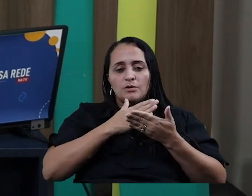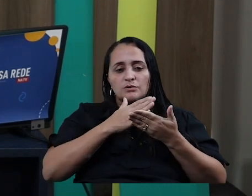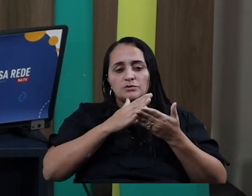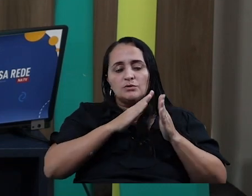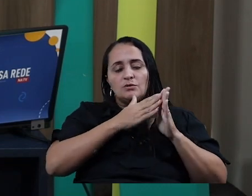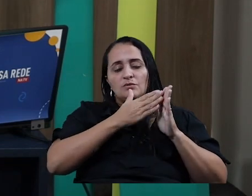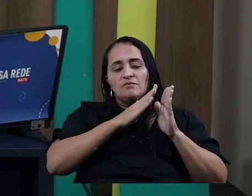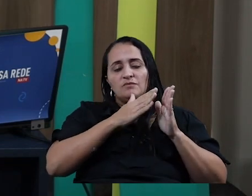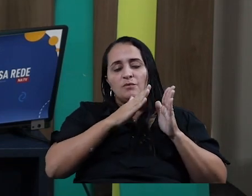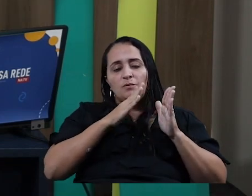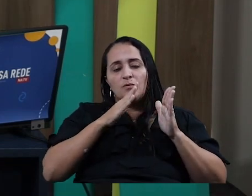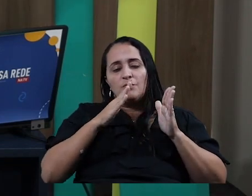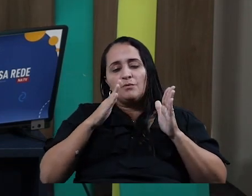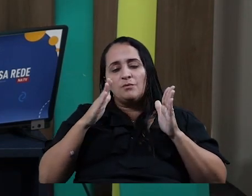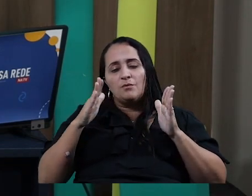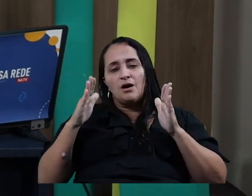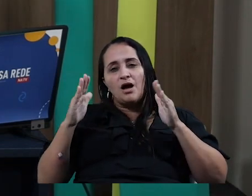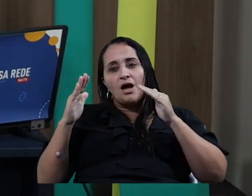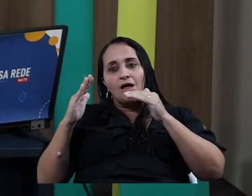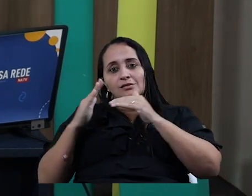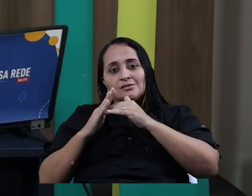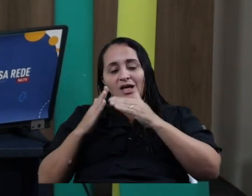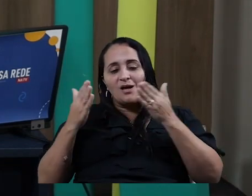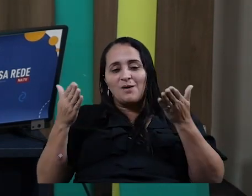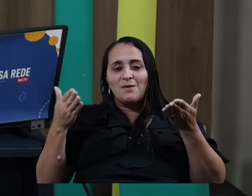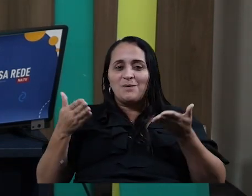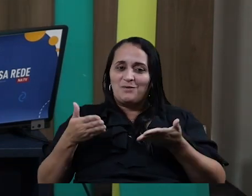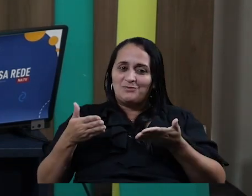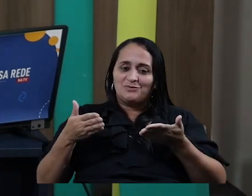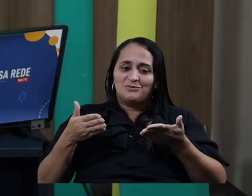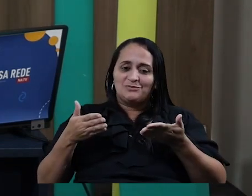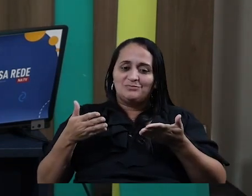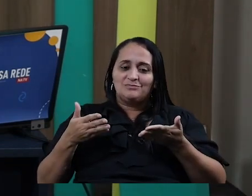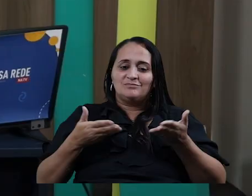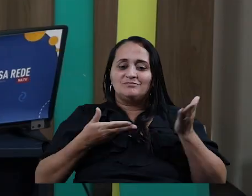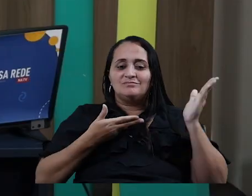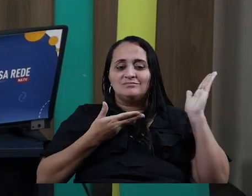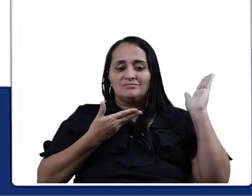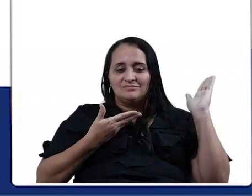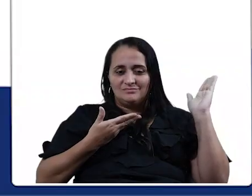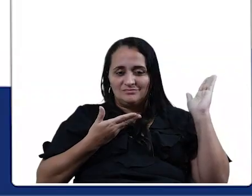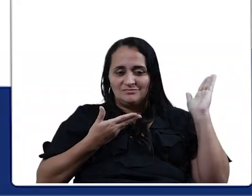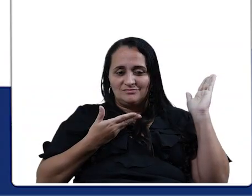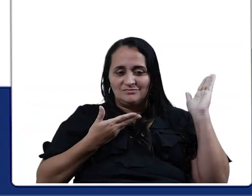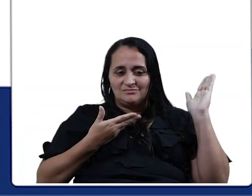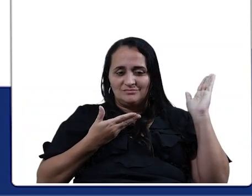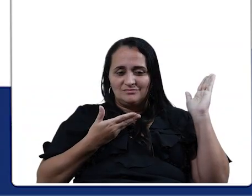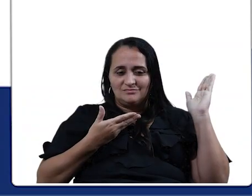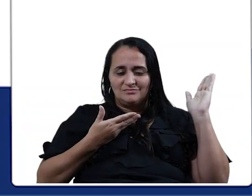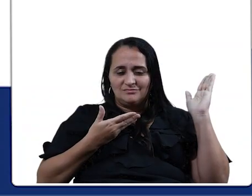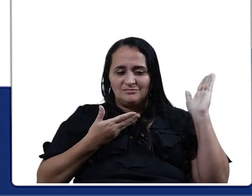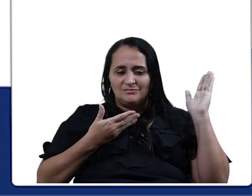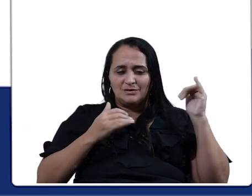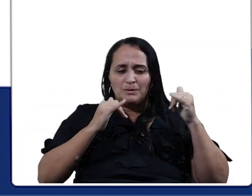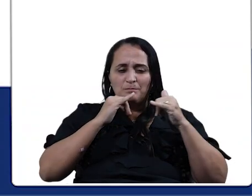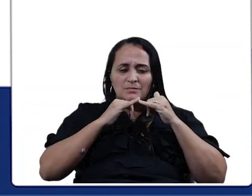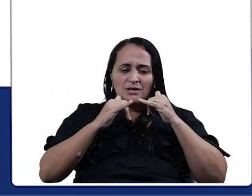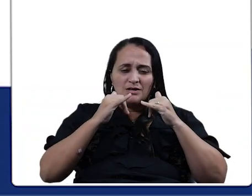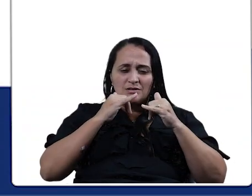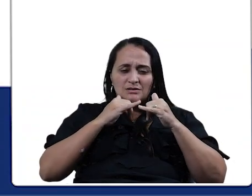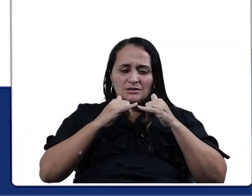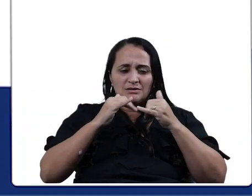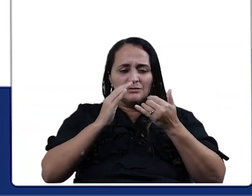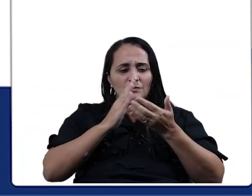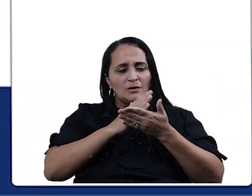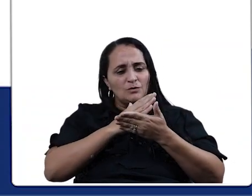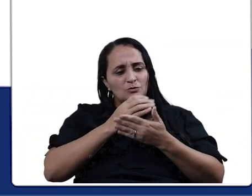evoluindo até para onde a gente tem hoje, que são esses aqui. Então, observe que muito parecido, né?